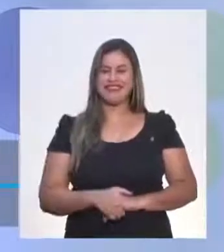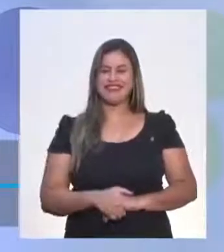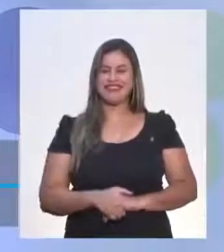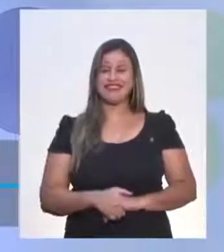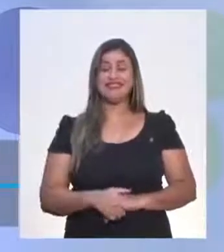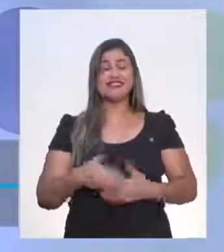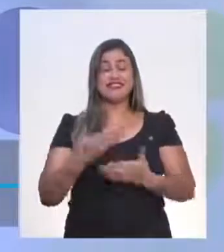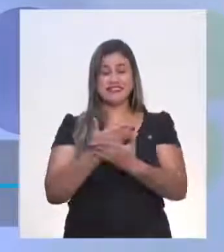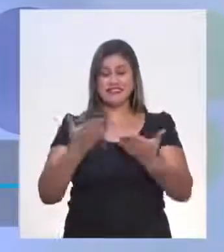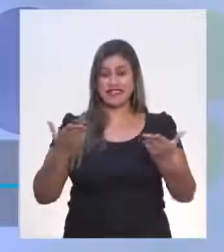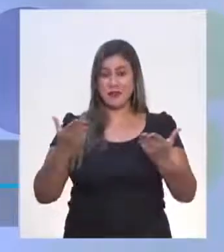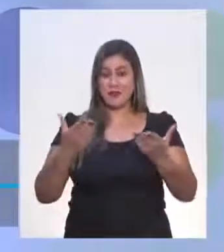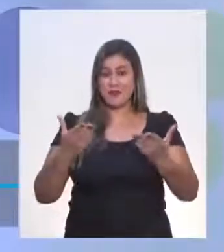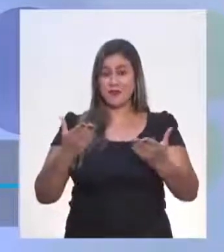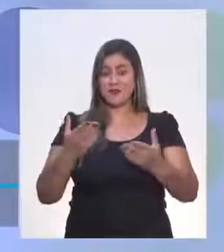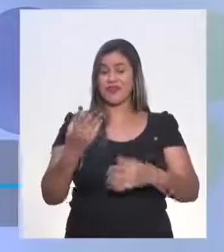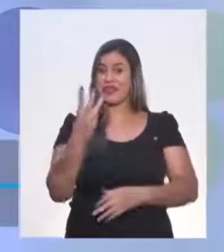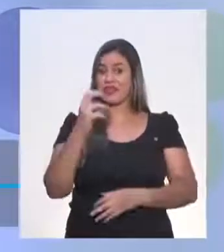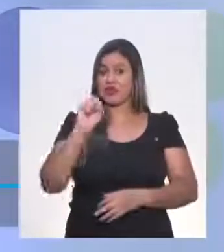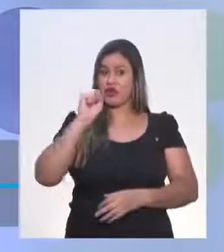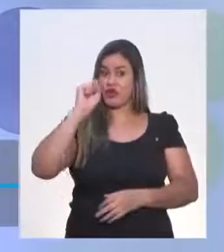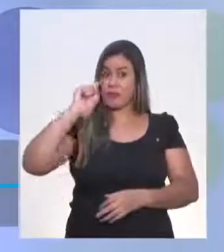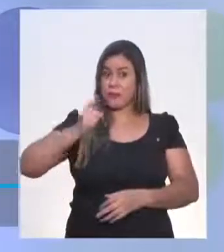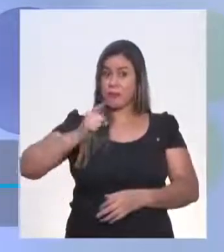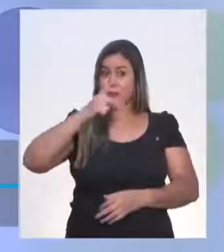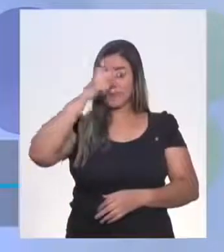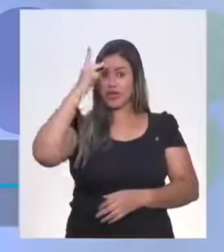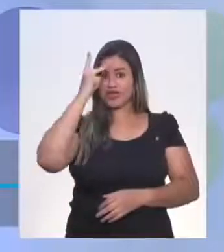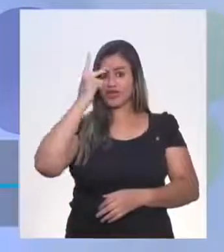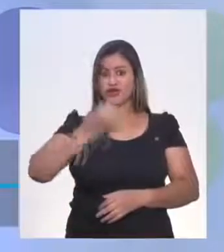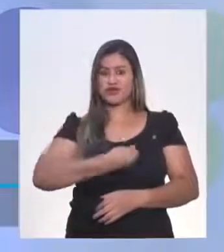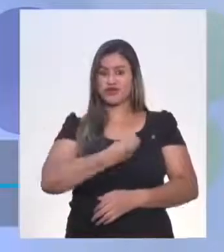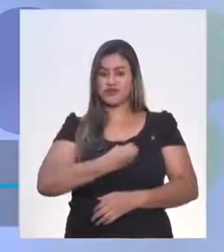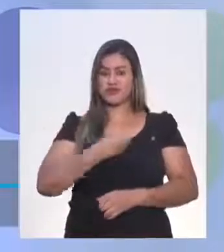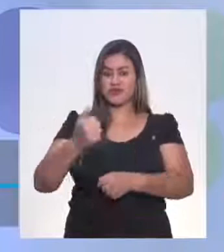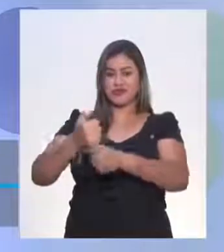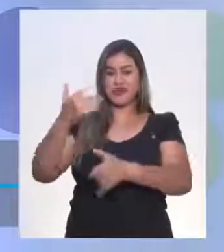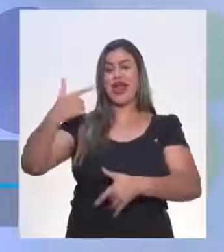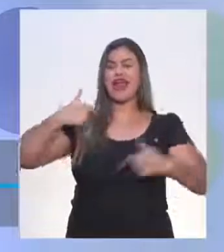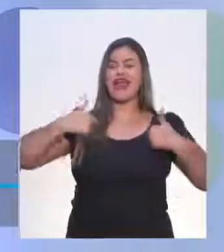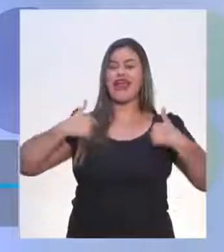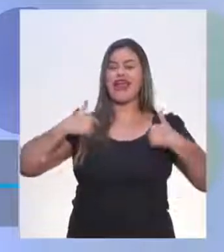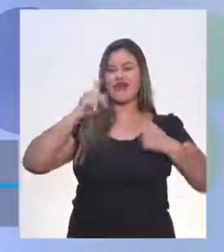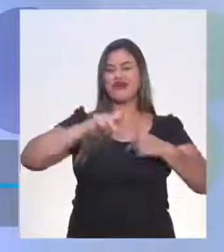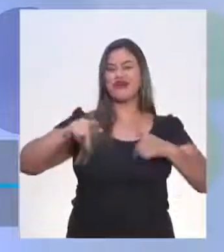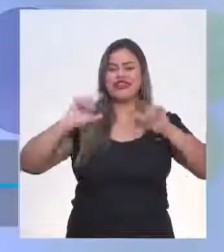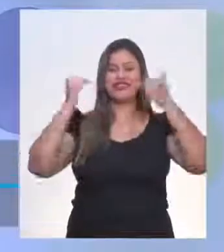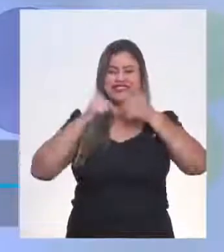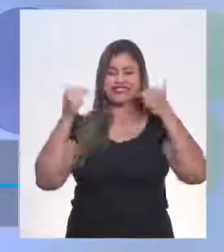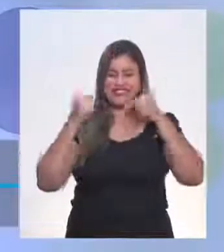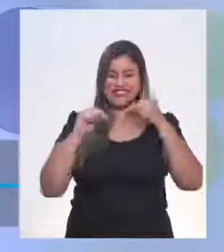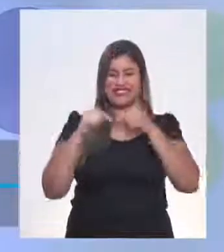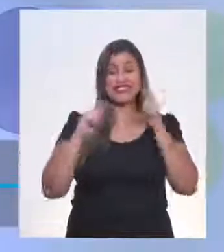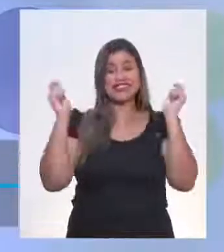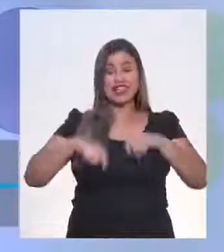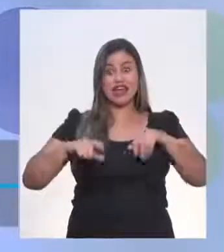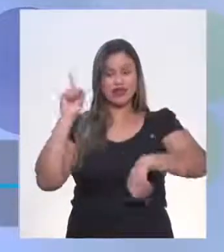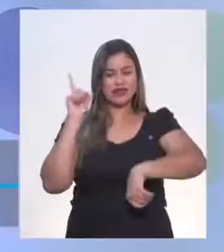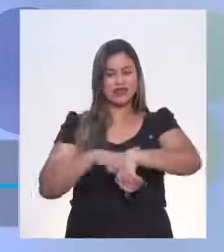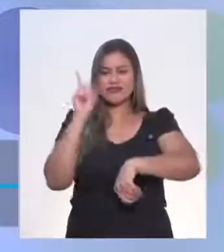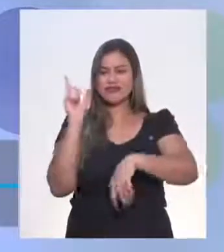aí turma em 38 mil pessoas e eu rindo né e eu só dando risada nós conseguimos fazer uma